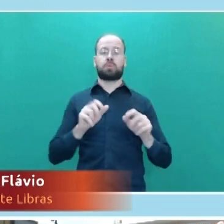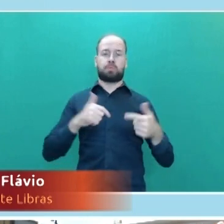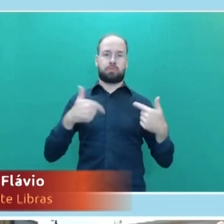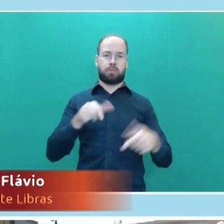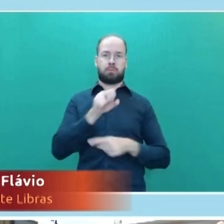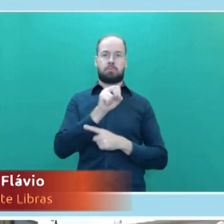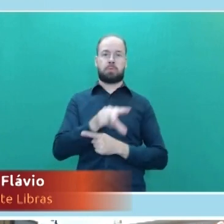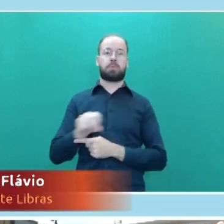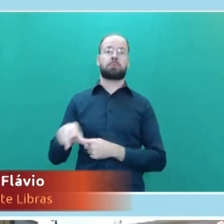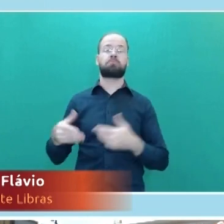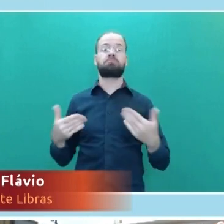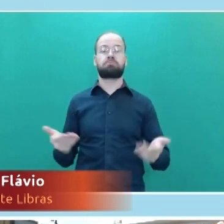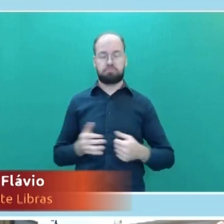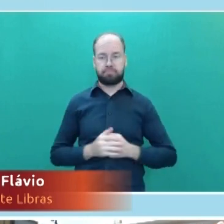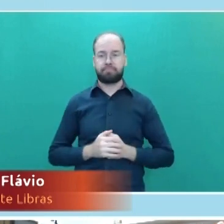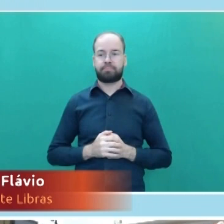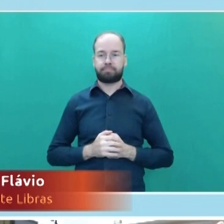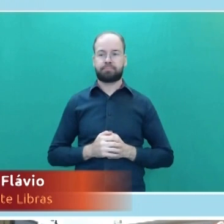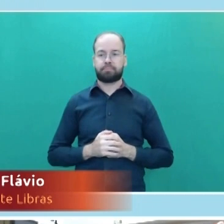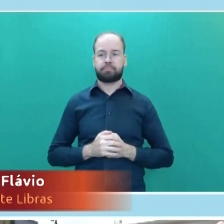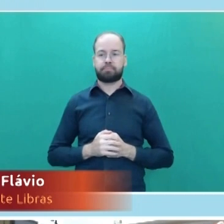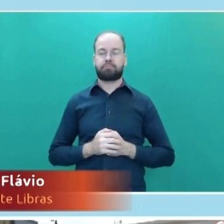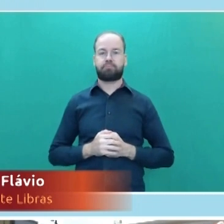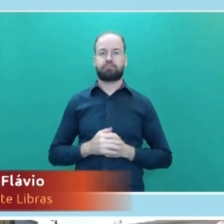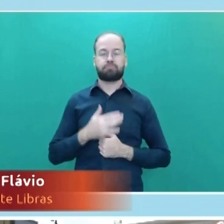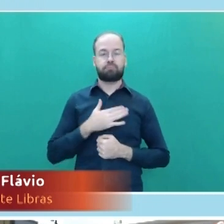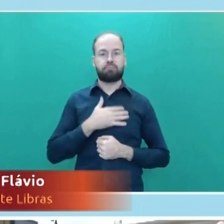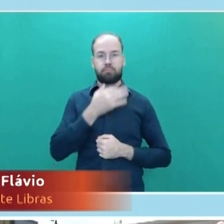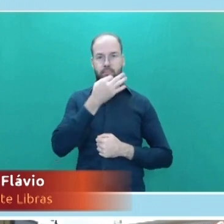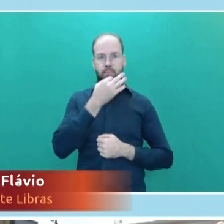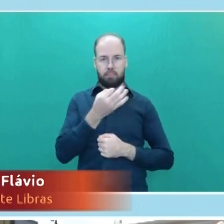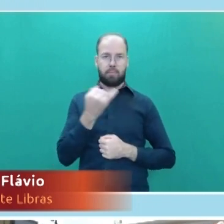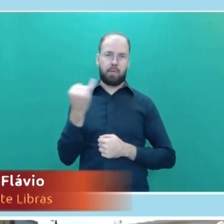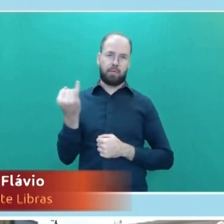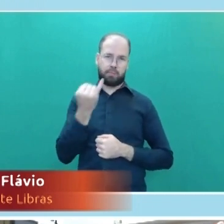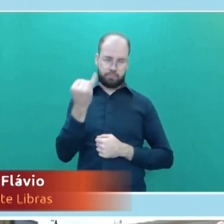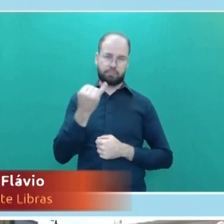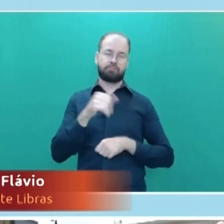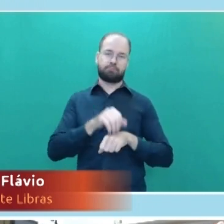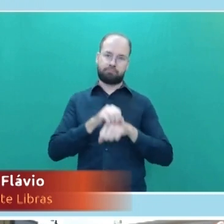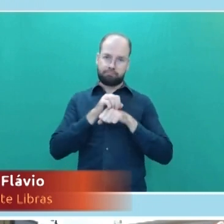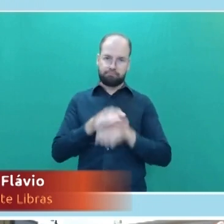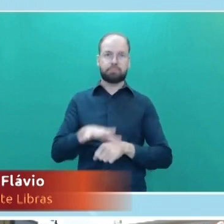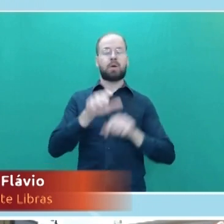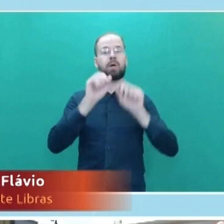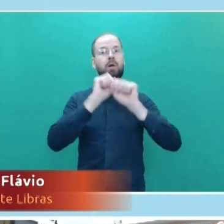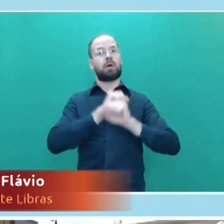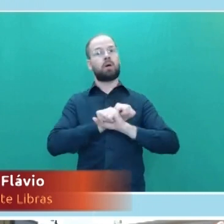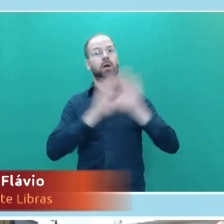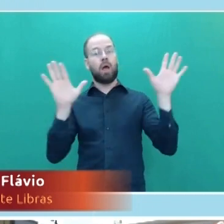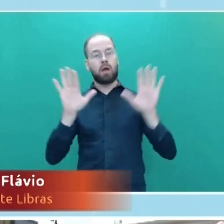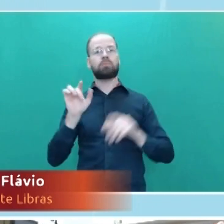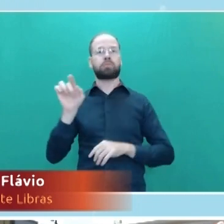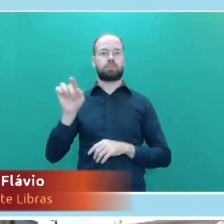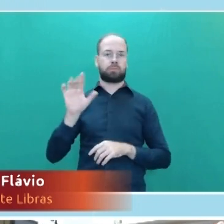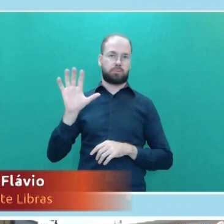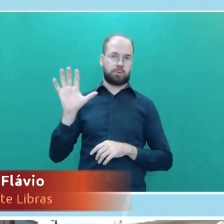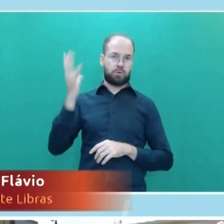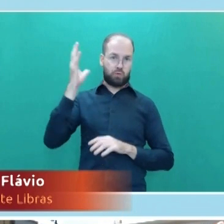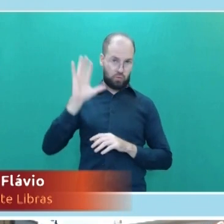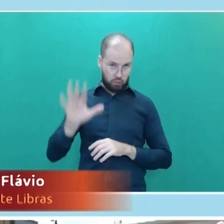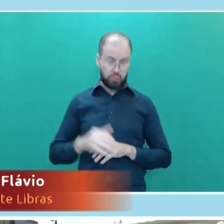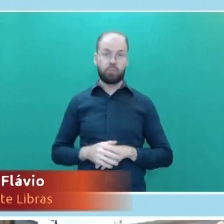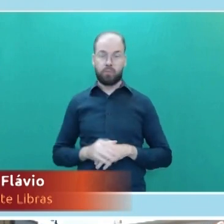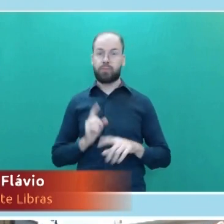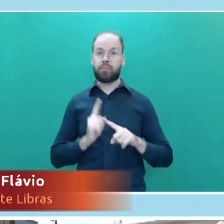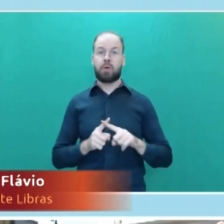trabalho. Eu acho muito importante a gente deixar claro esse tipo de situação, porque às vezes a